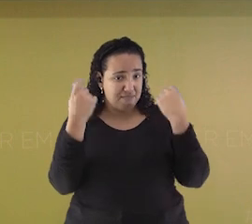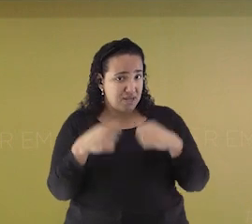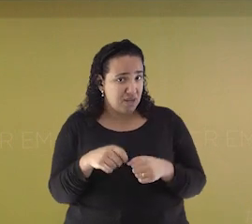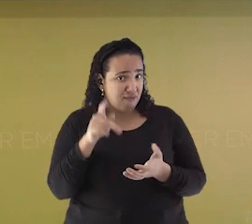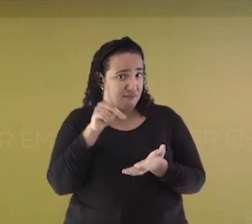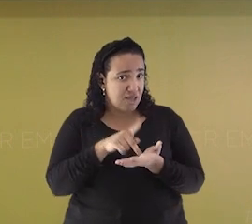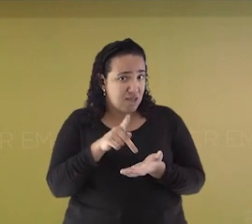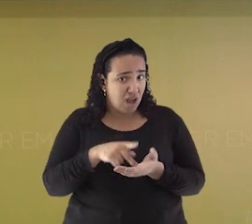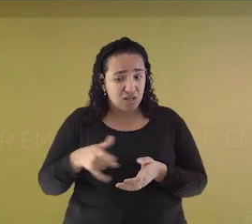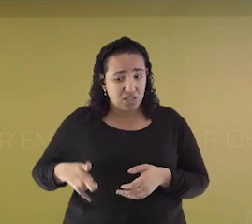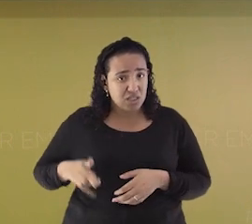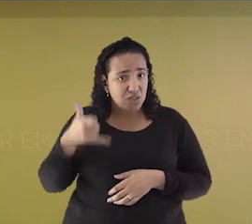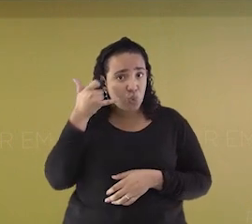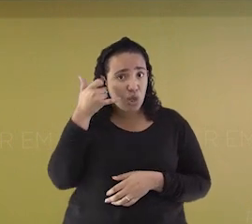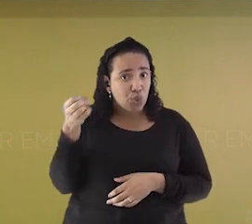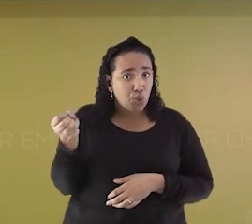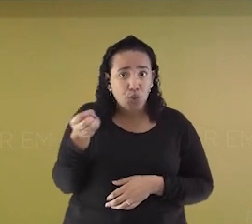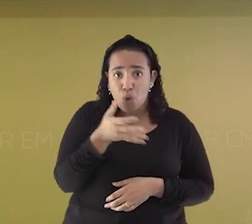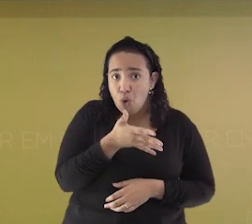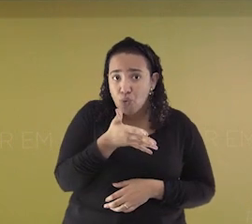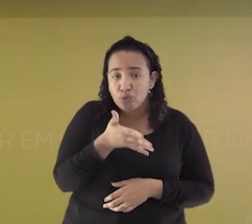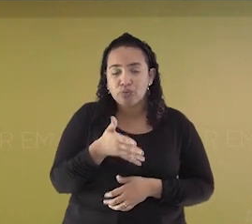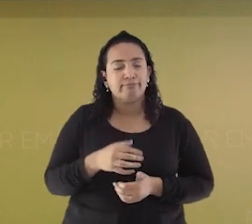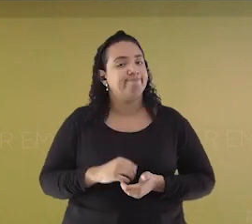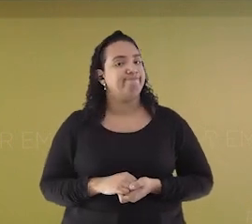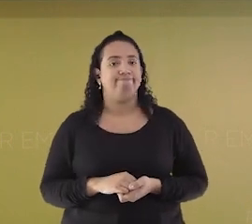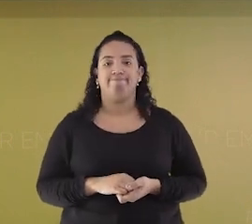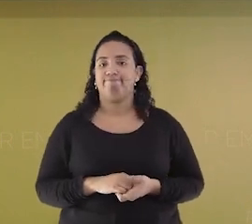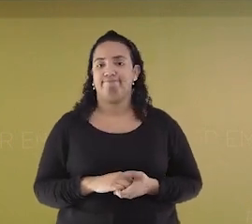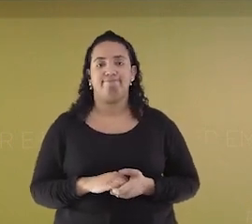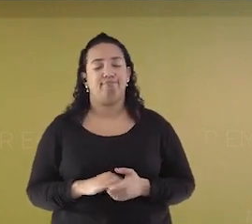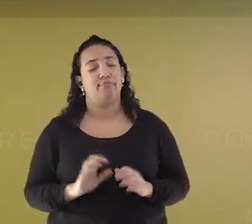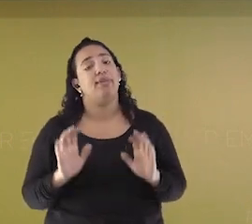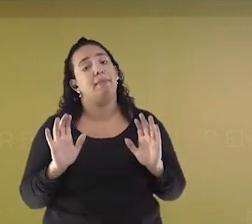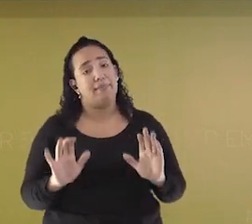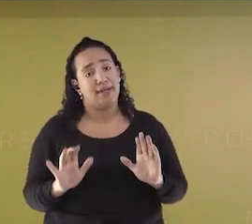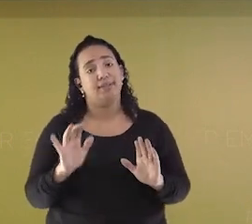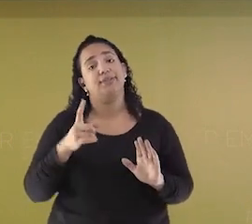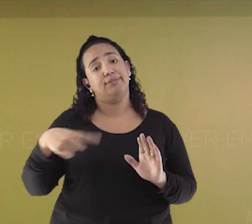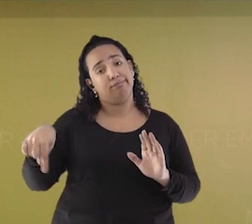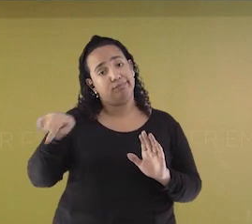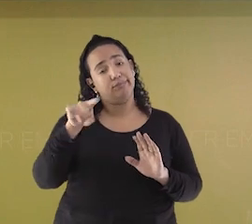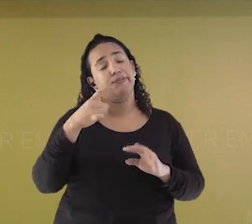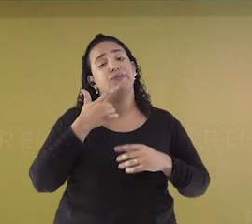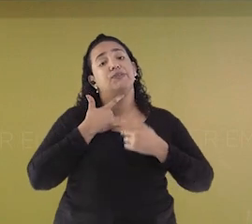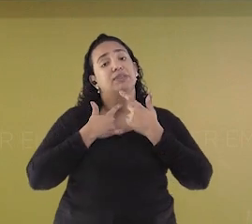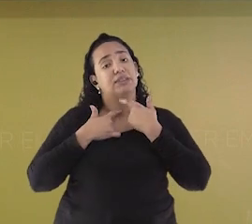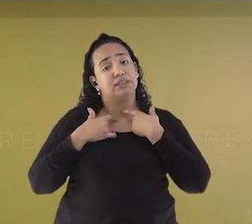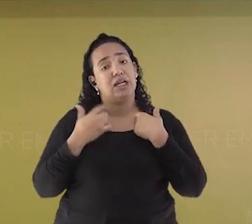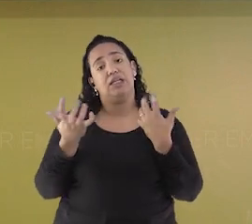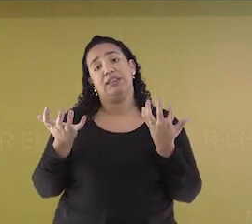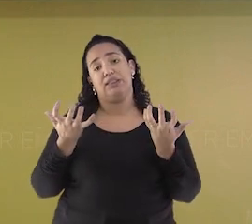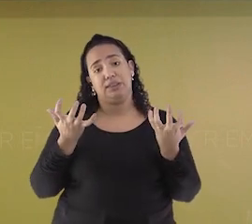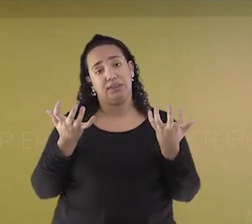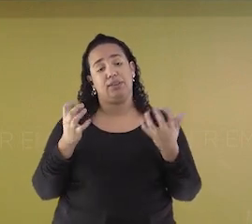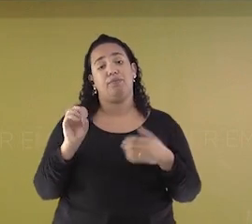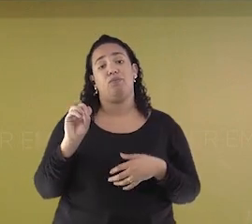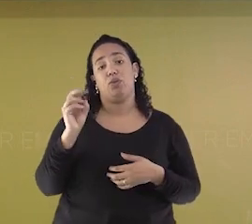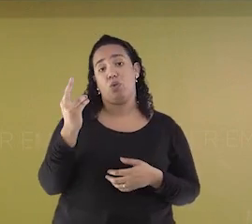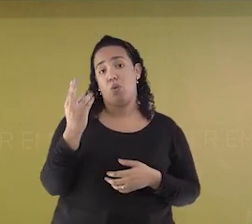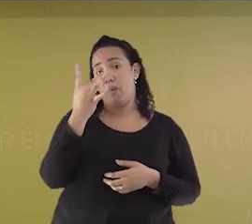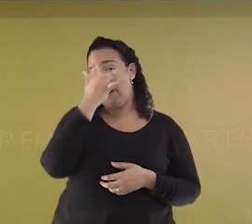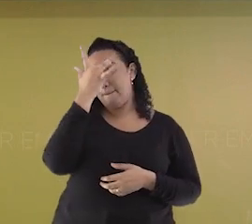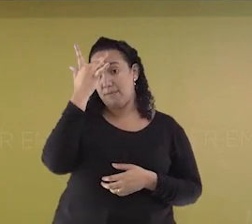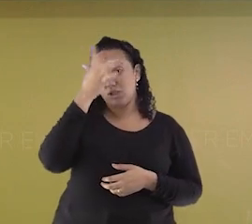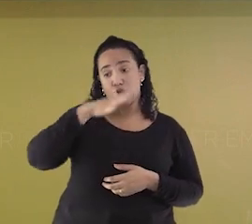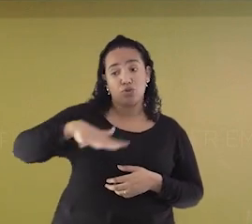mesmo do celular mais atual? Não. Mas é o que queremos. Ou é o que as